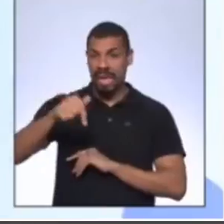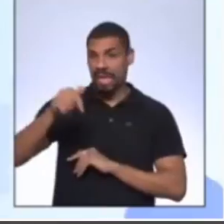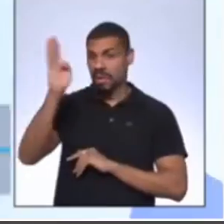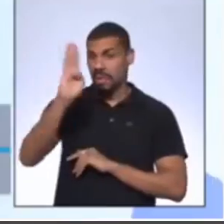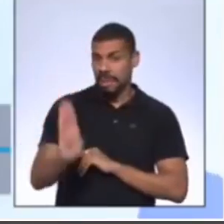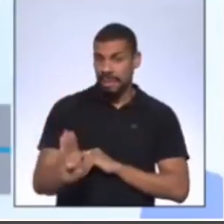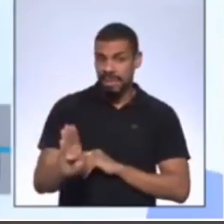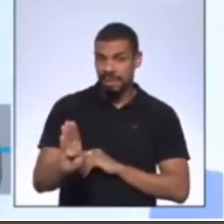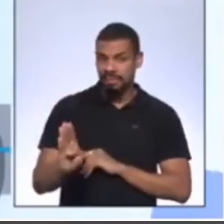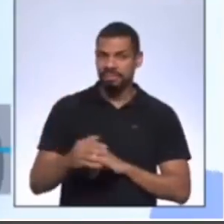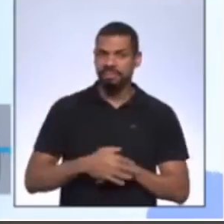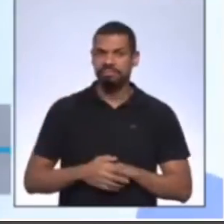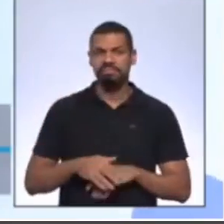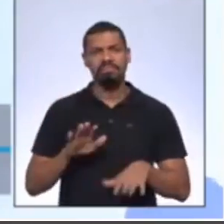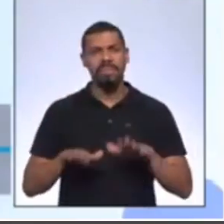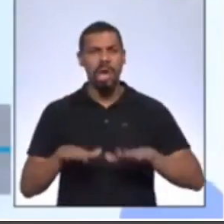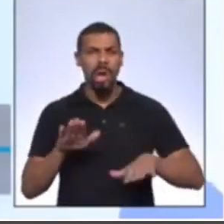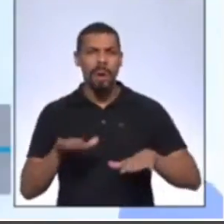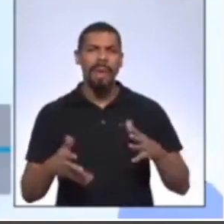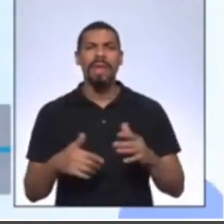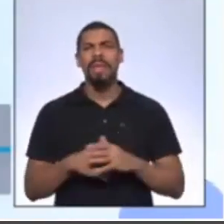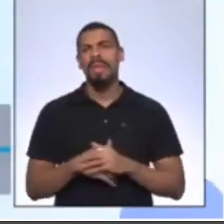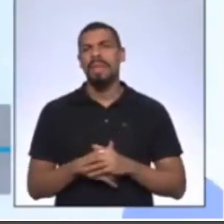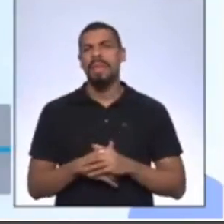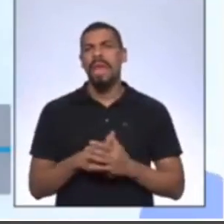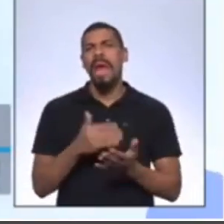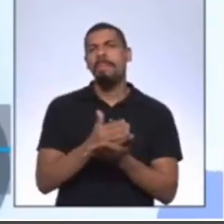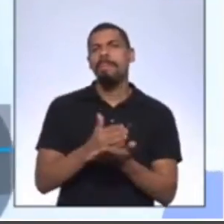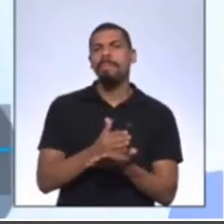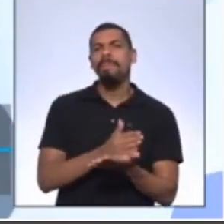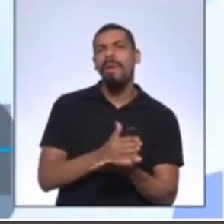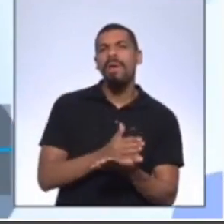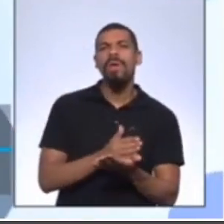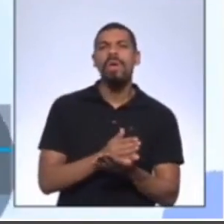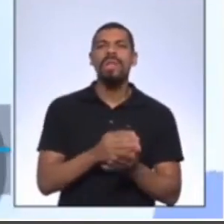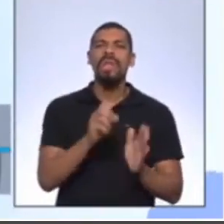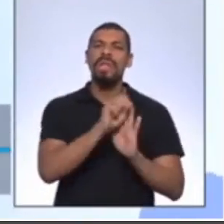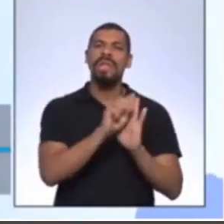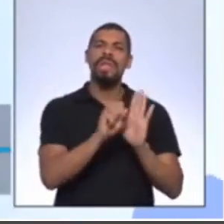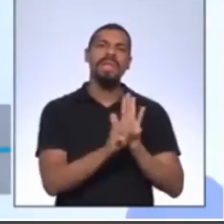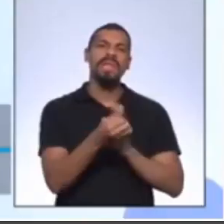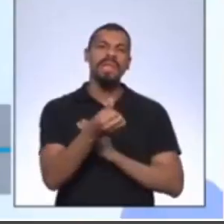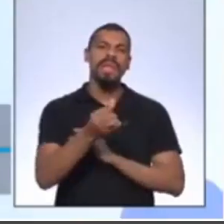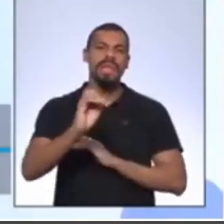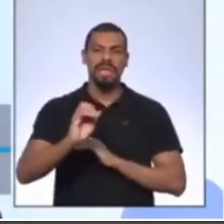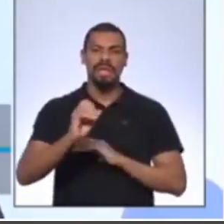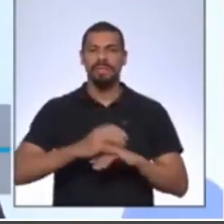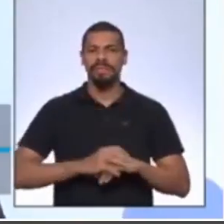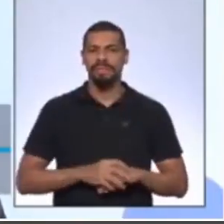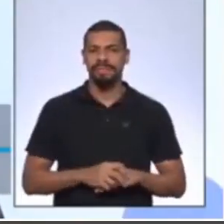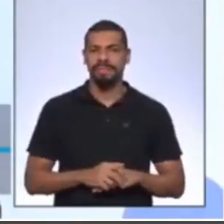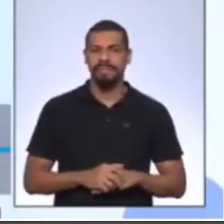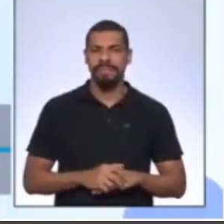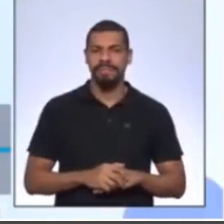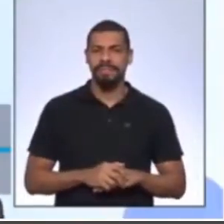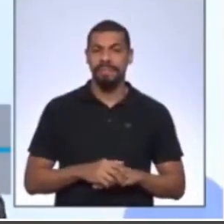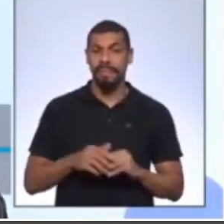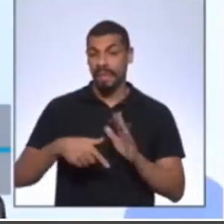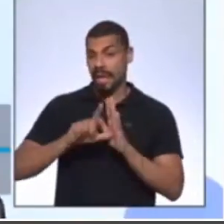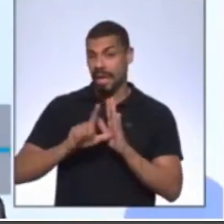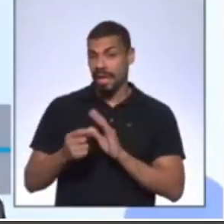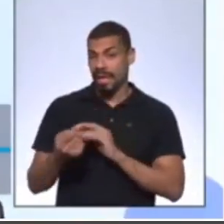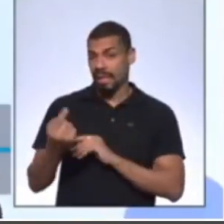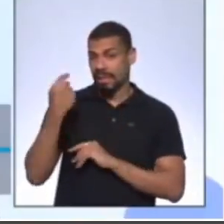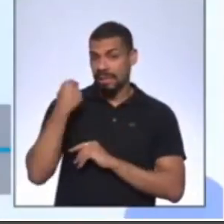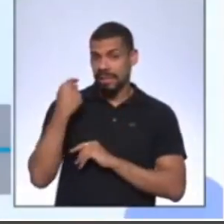começou a se popularizar mais já a partir da metade dos anos 60 tá só que né é antes